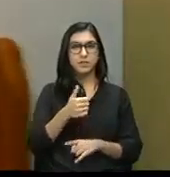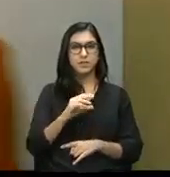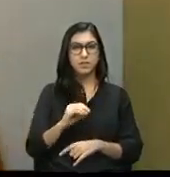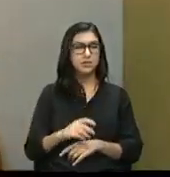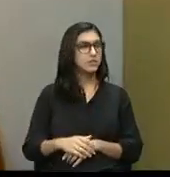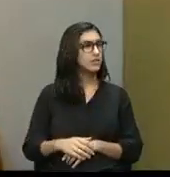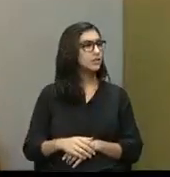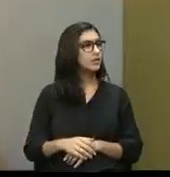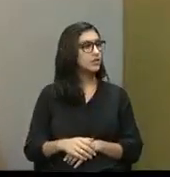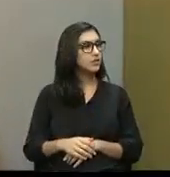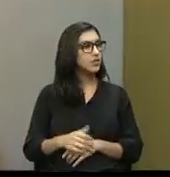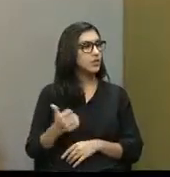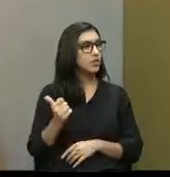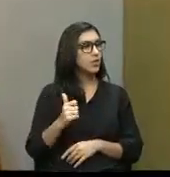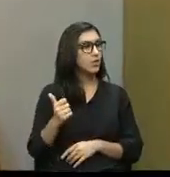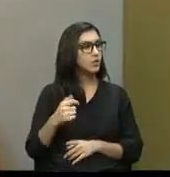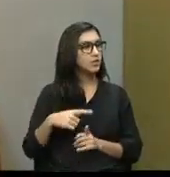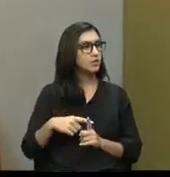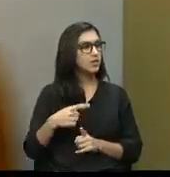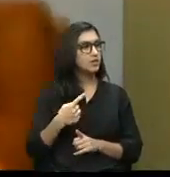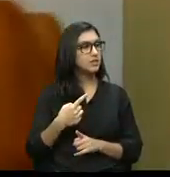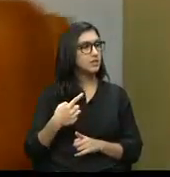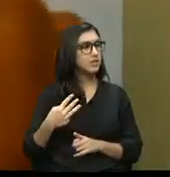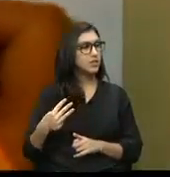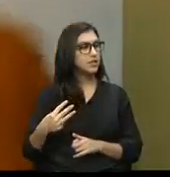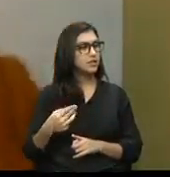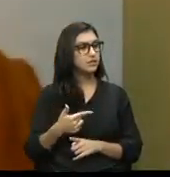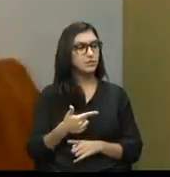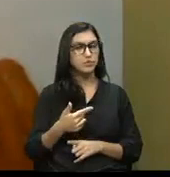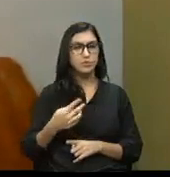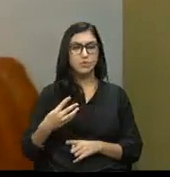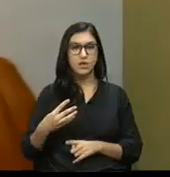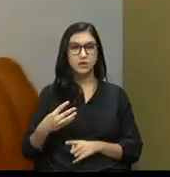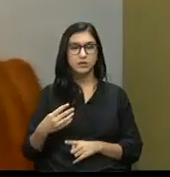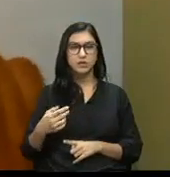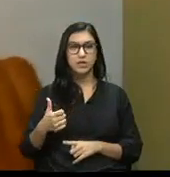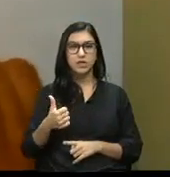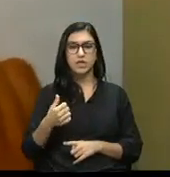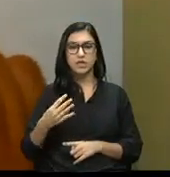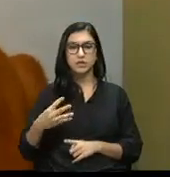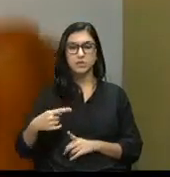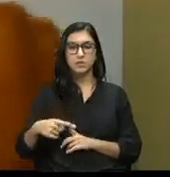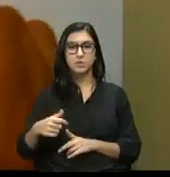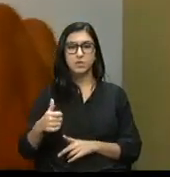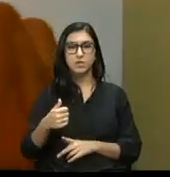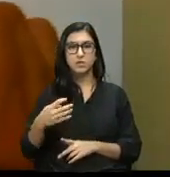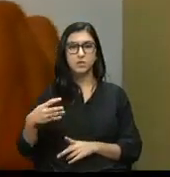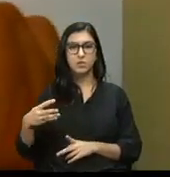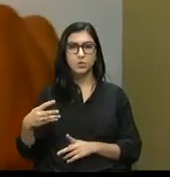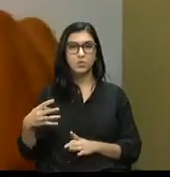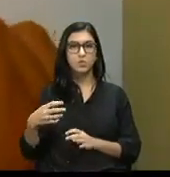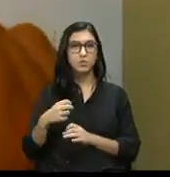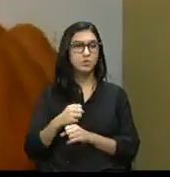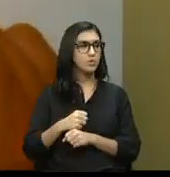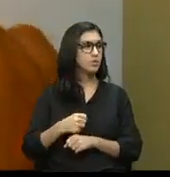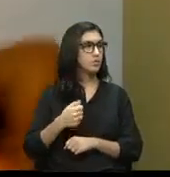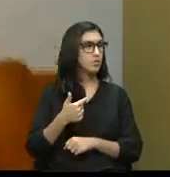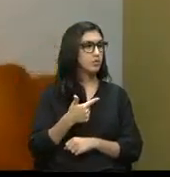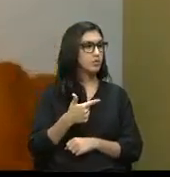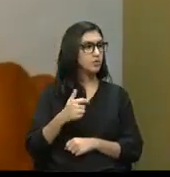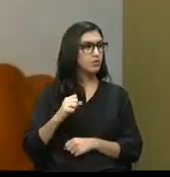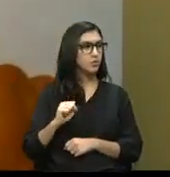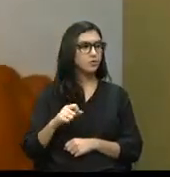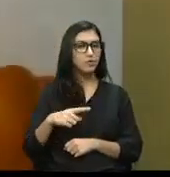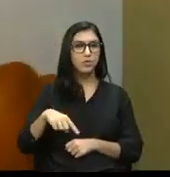11 mais 13, que resulta em 24, 14 mais 14, que resulta em 28. Então, veja que